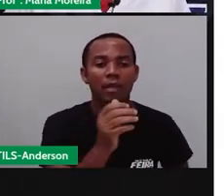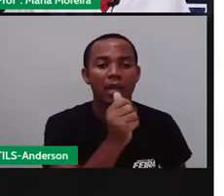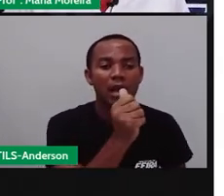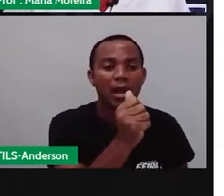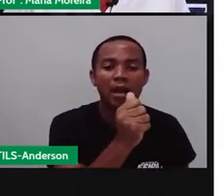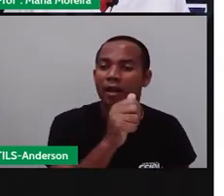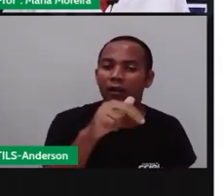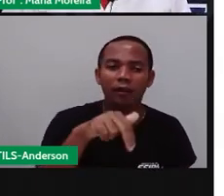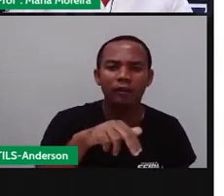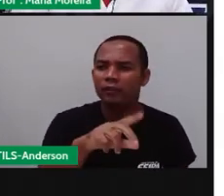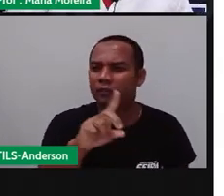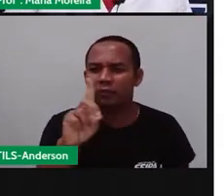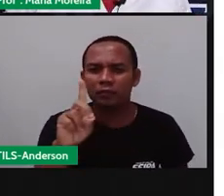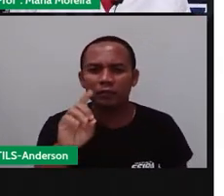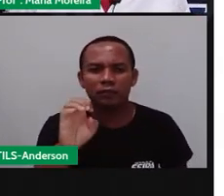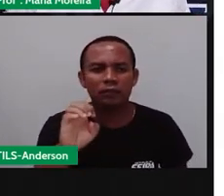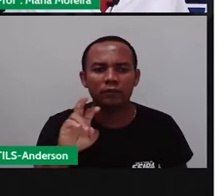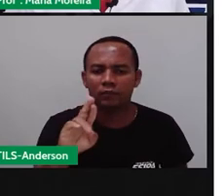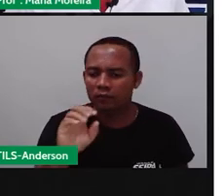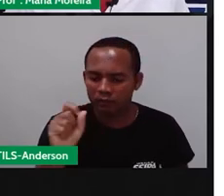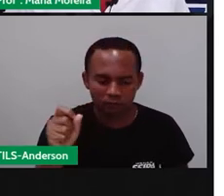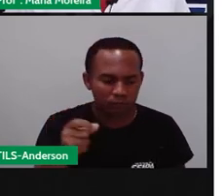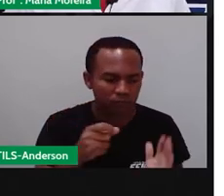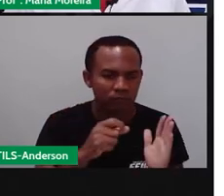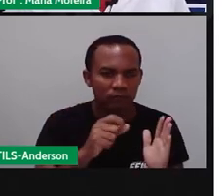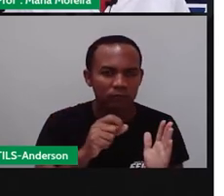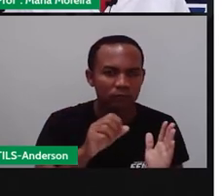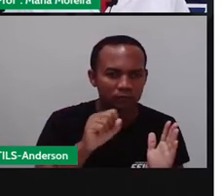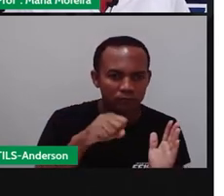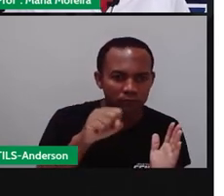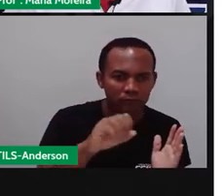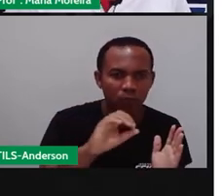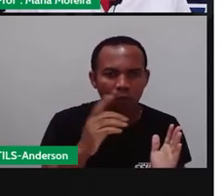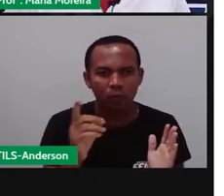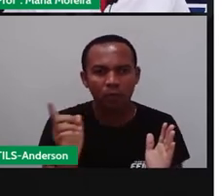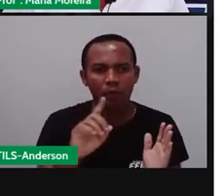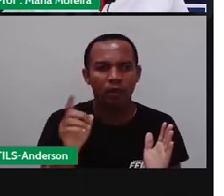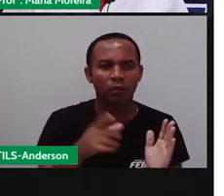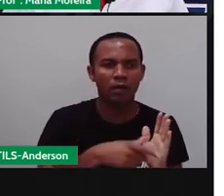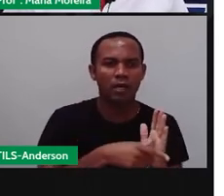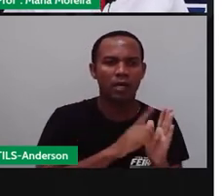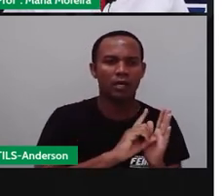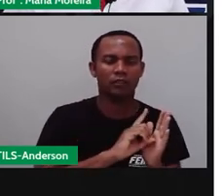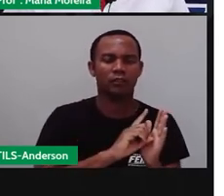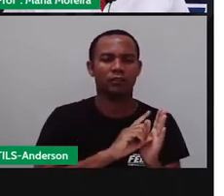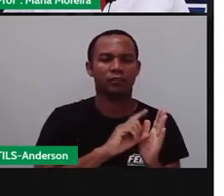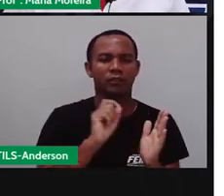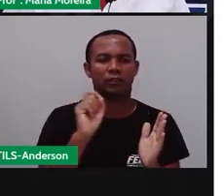ali na lista para saber se ele, para colocar presença ou falta. Anderson vem antes ou depois de